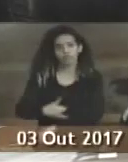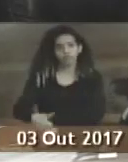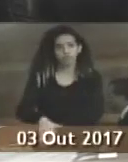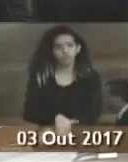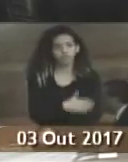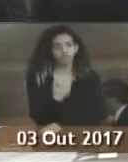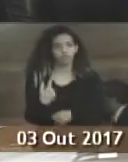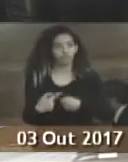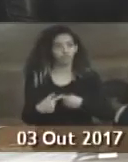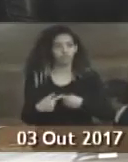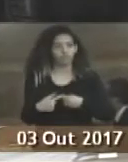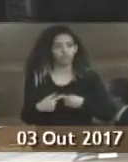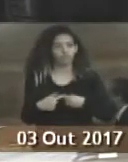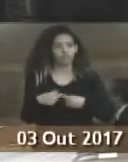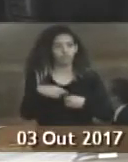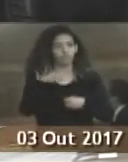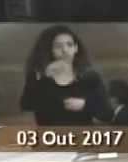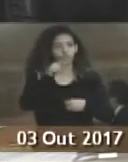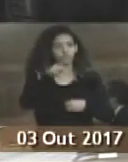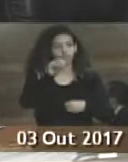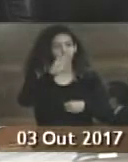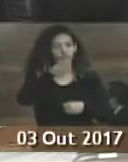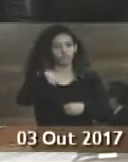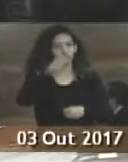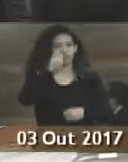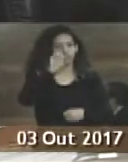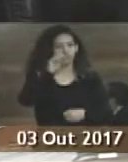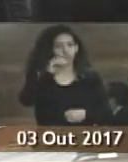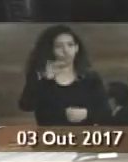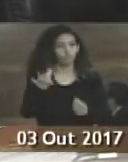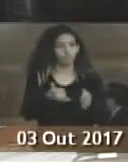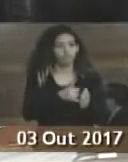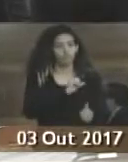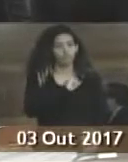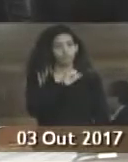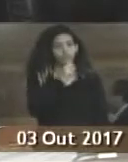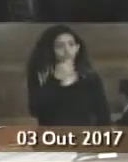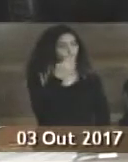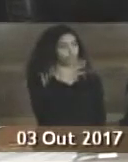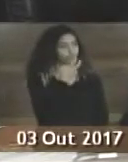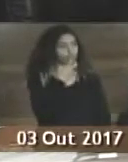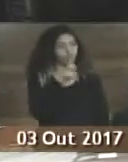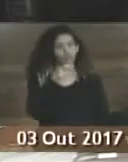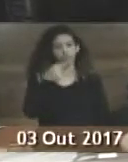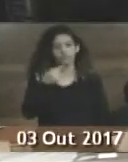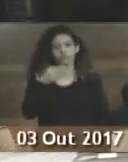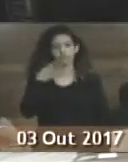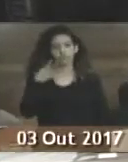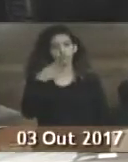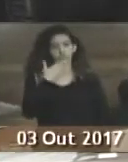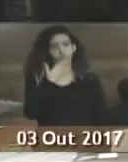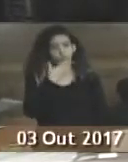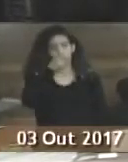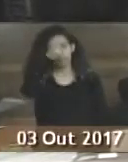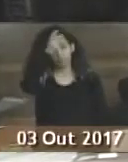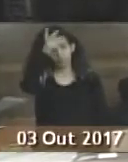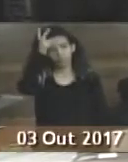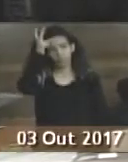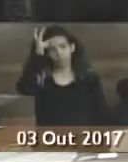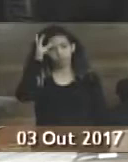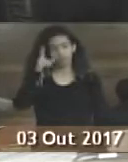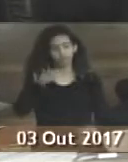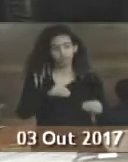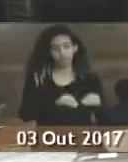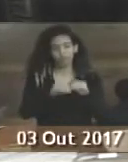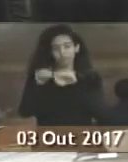rua Jasmim, no bairro Campo Belo. Indicação número 4554/17, indicando ao prefeito o remanejamento do ponto de